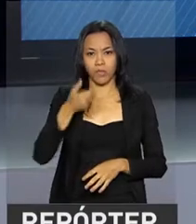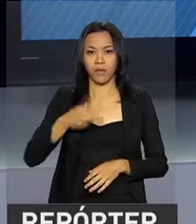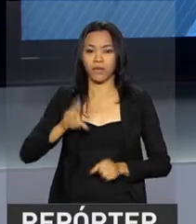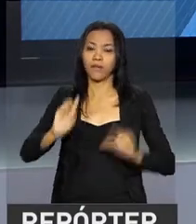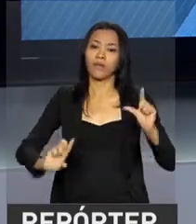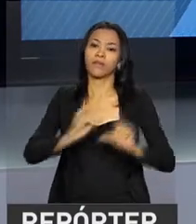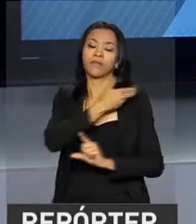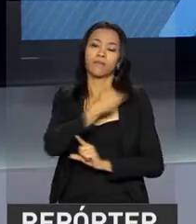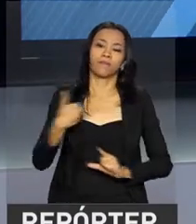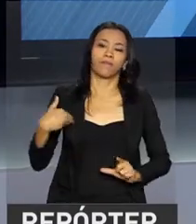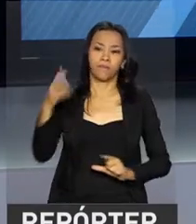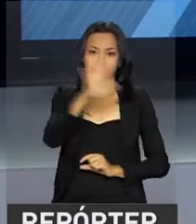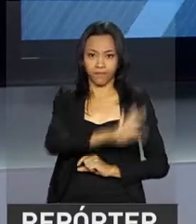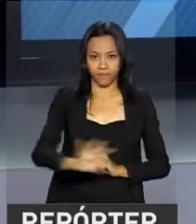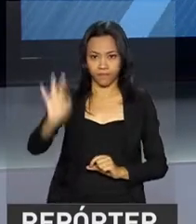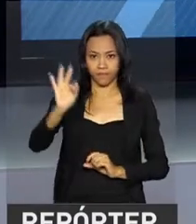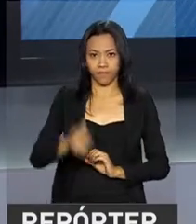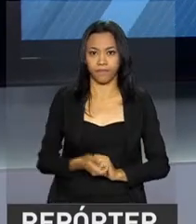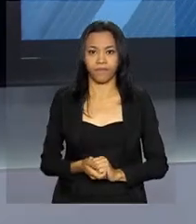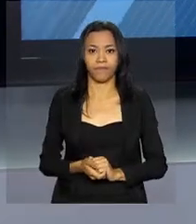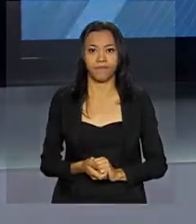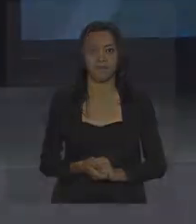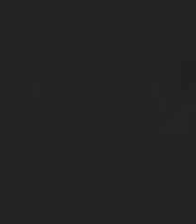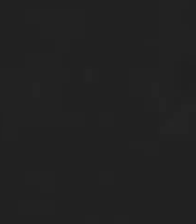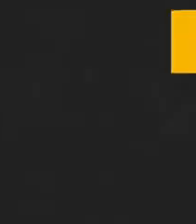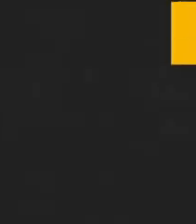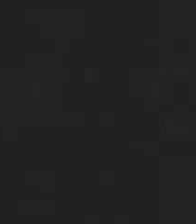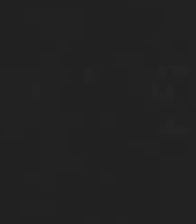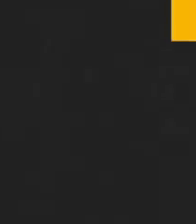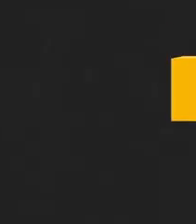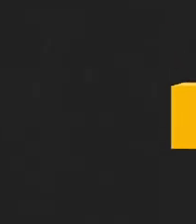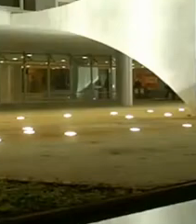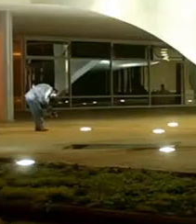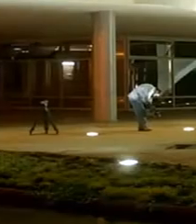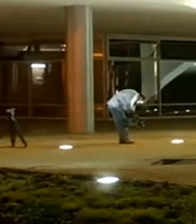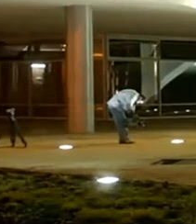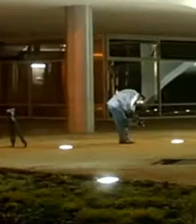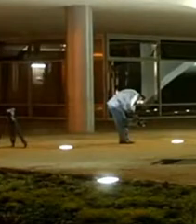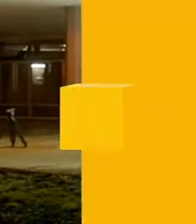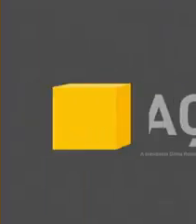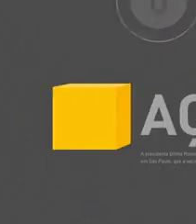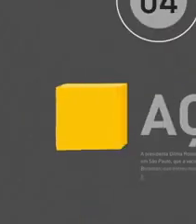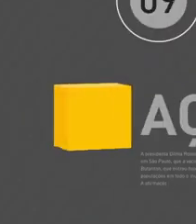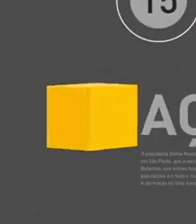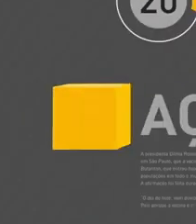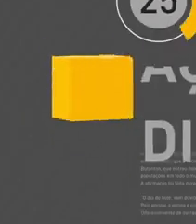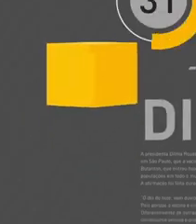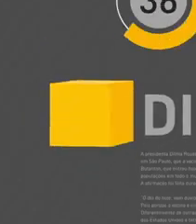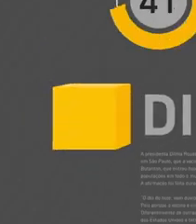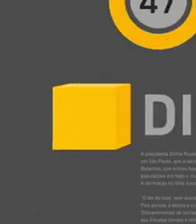na NBR, a TV do Governo Federal.